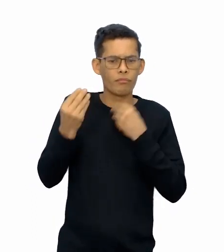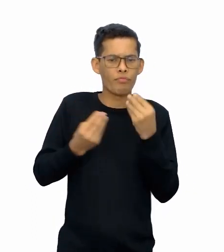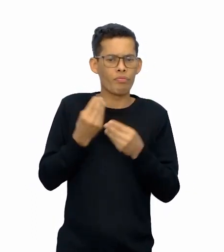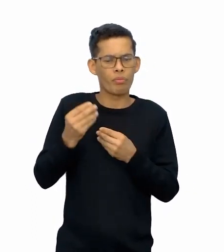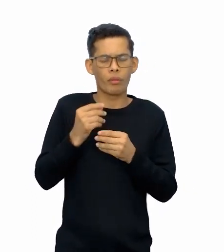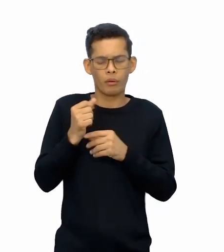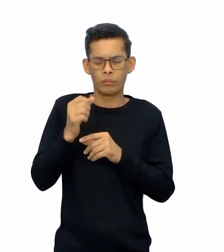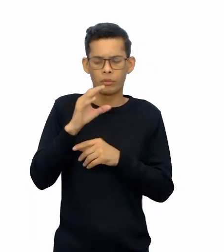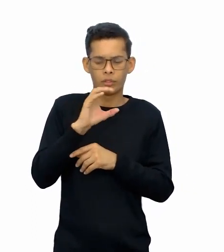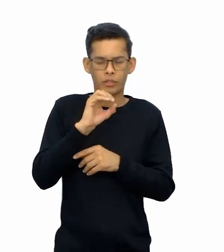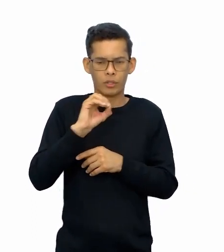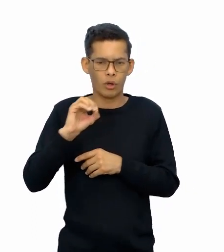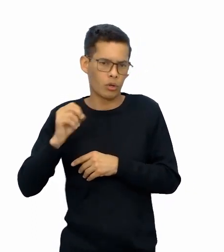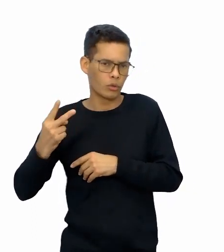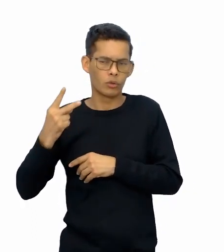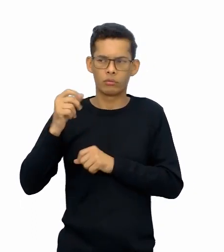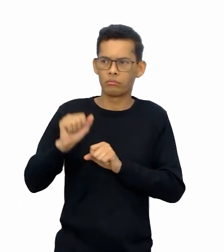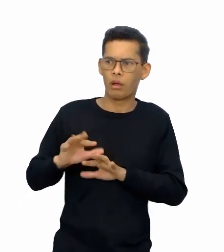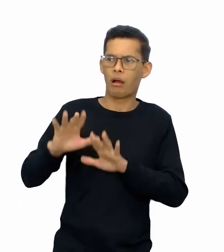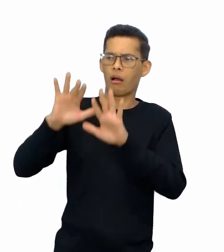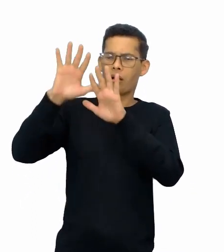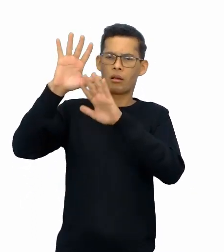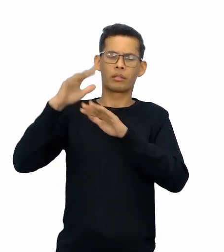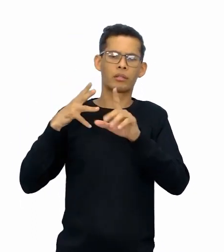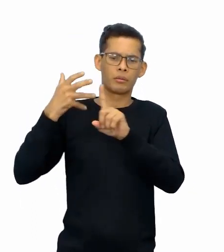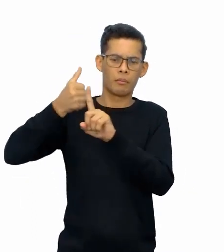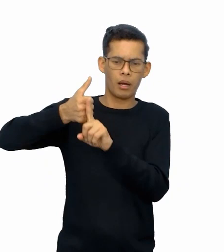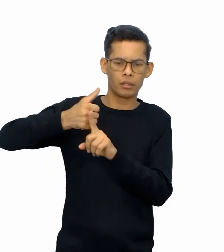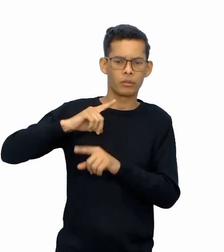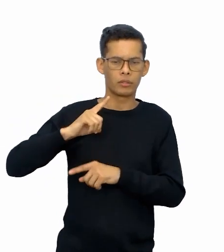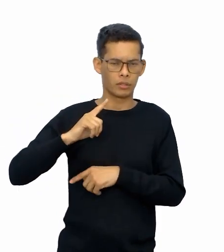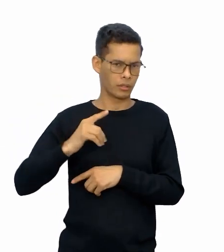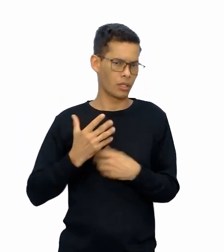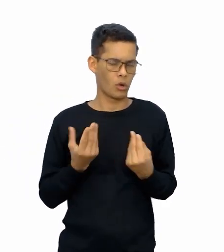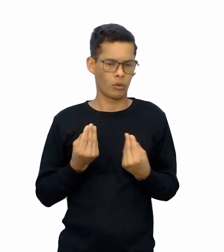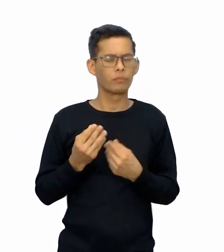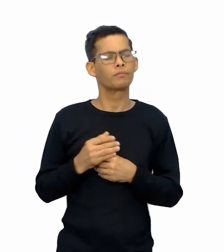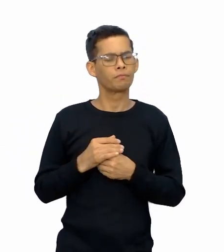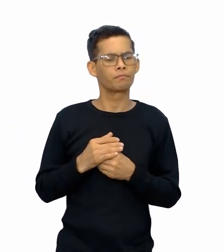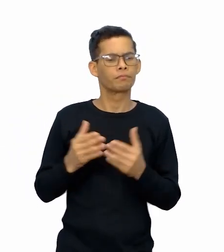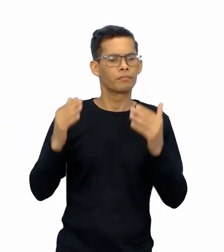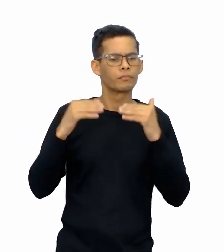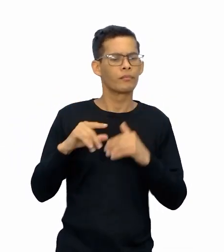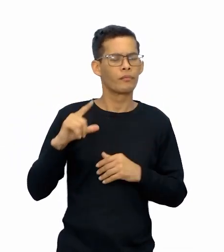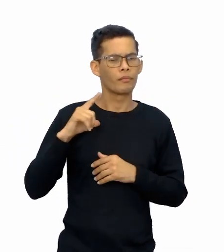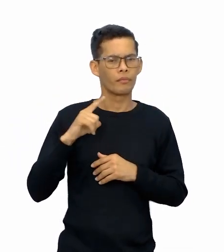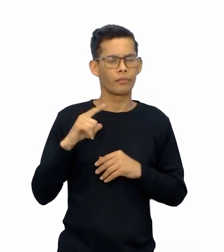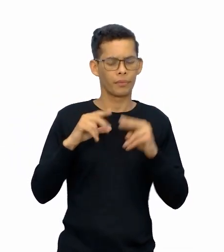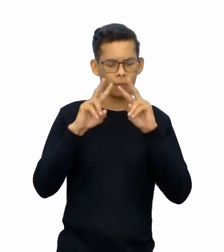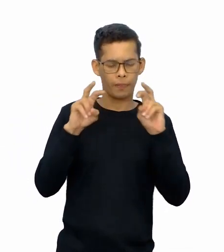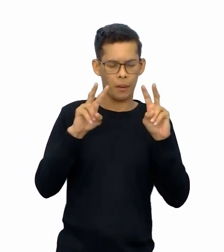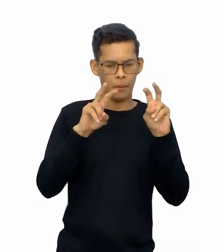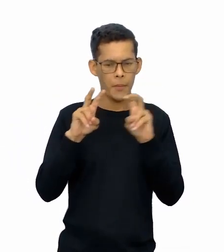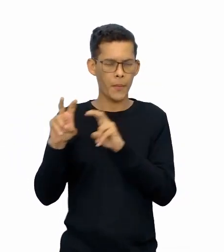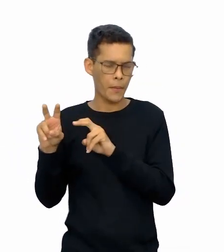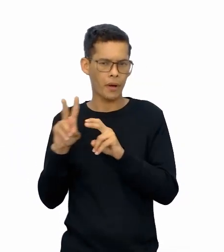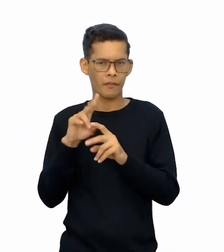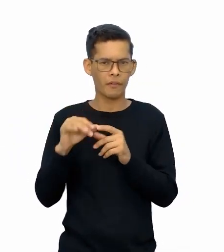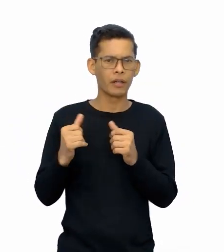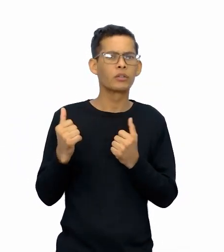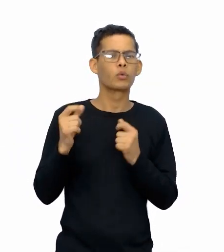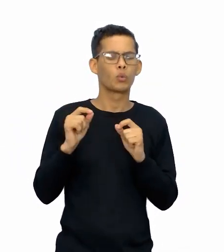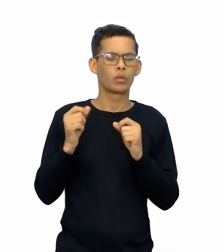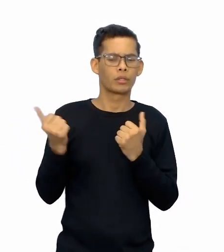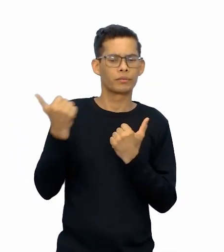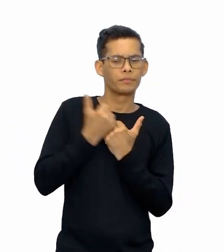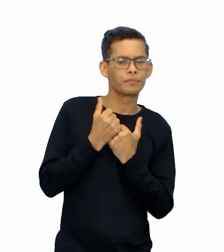seus impactos. Temos temas muito interessantes, não é mesmo? E agora, para dar sequência à nossa pauta, eu passo, né,